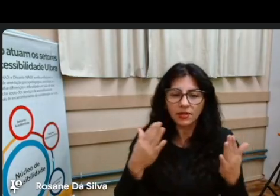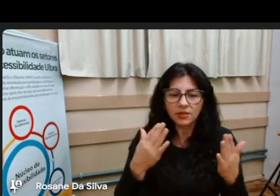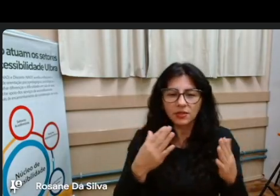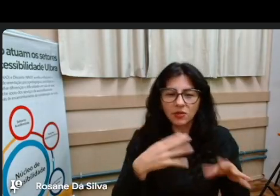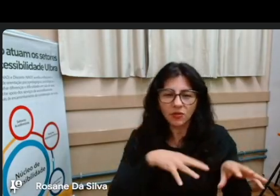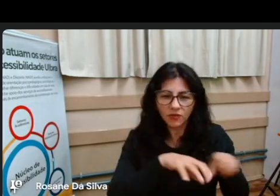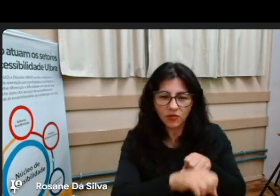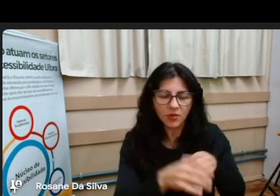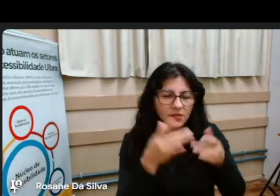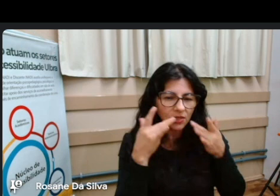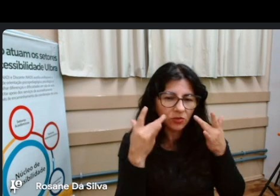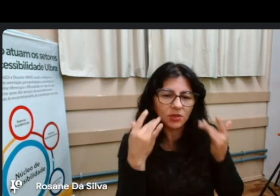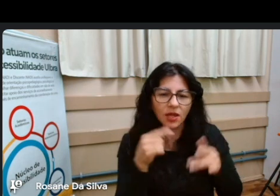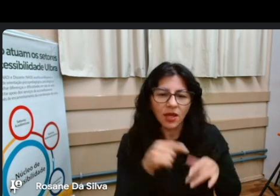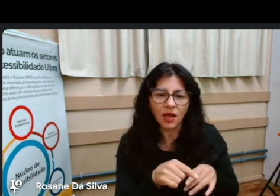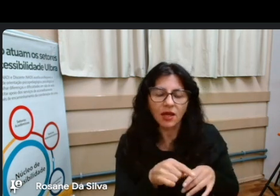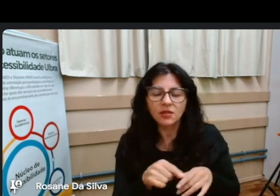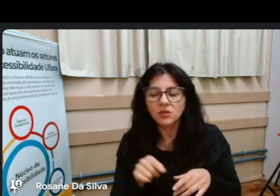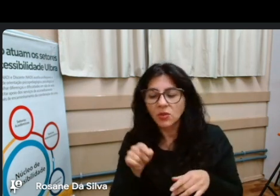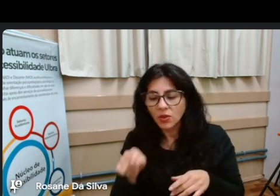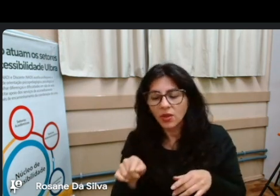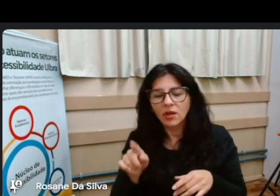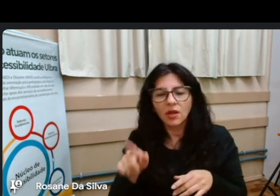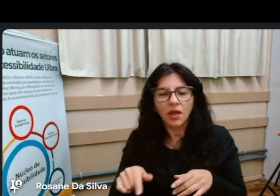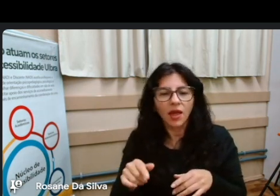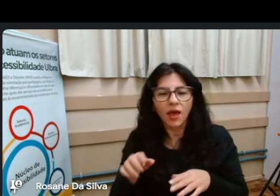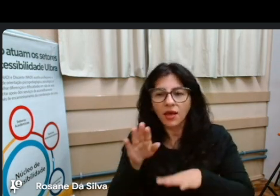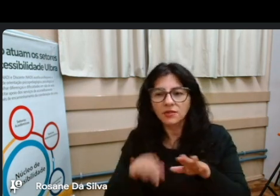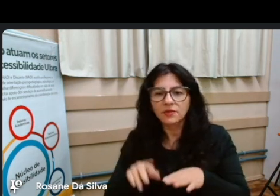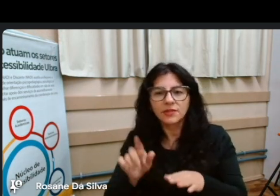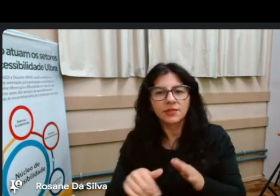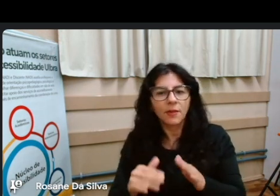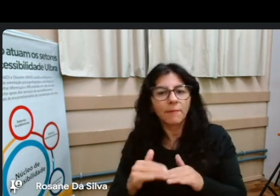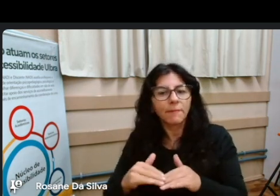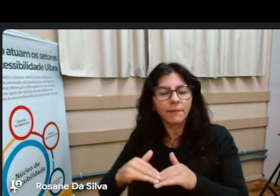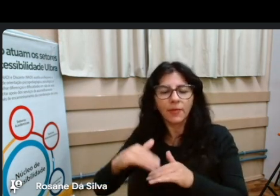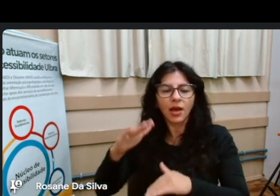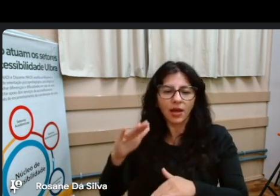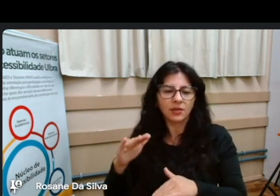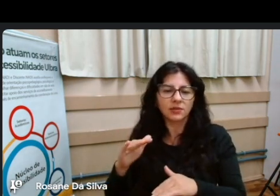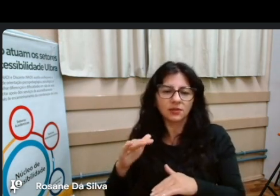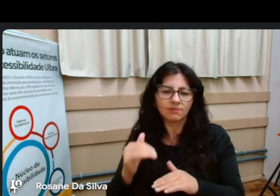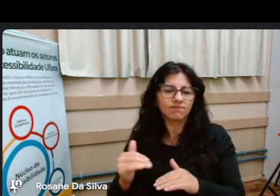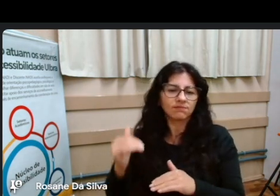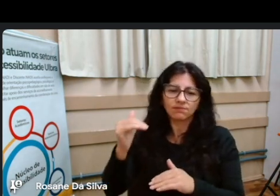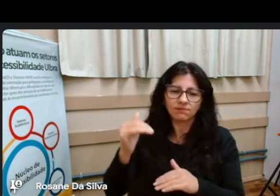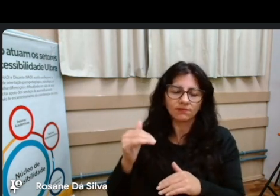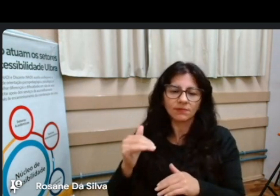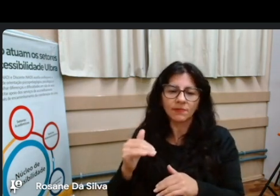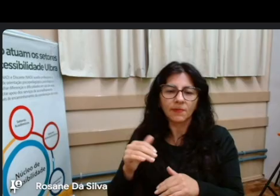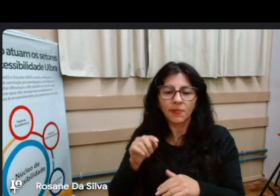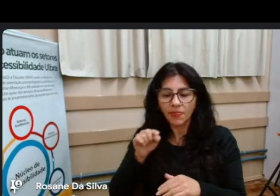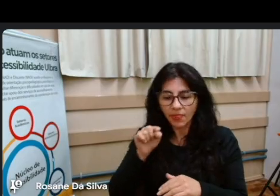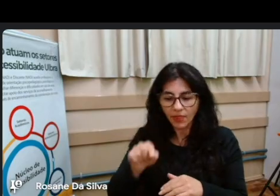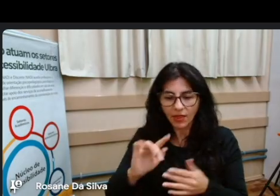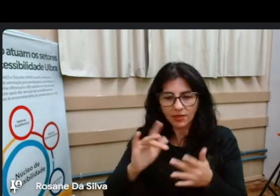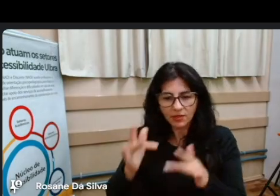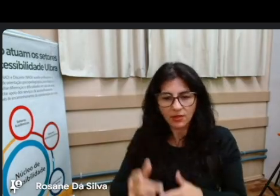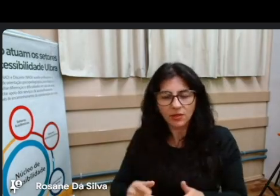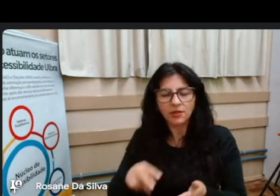que muitas vezes em comparação por exemplo a própria formação teatral eh é muitas vezes superior n